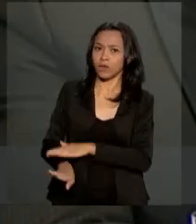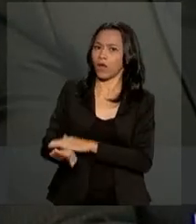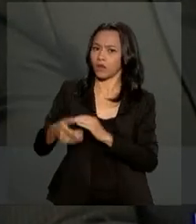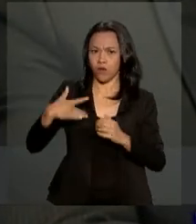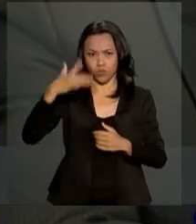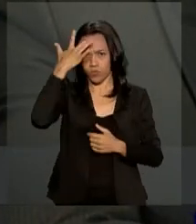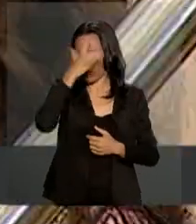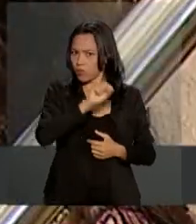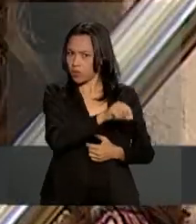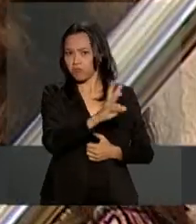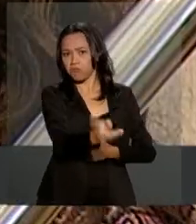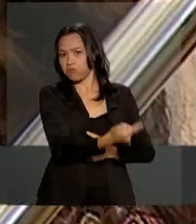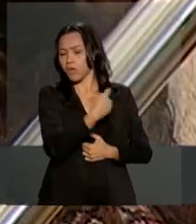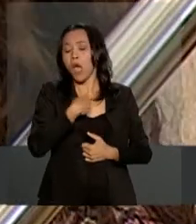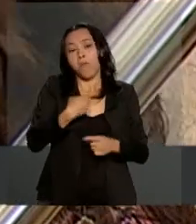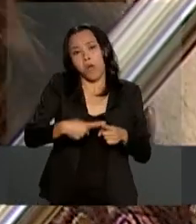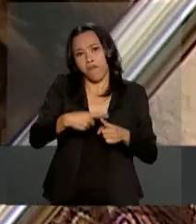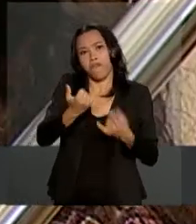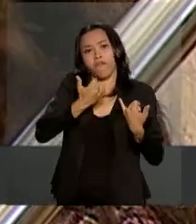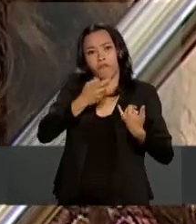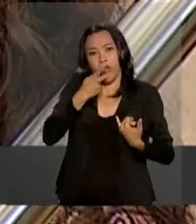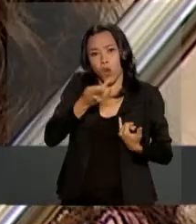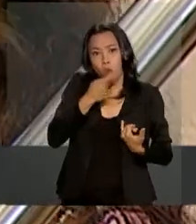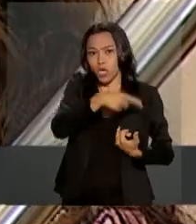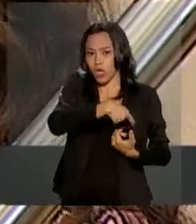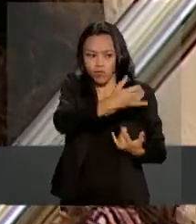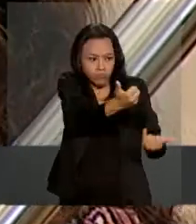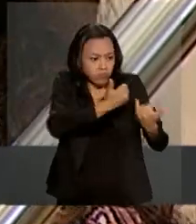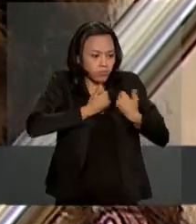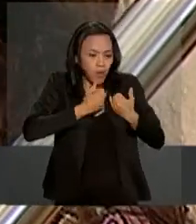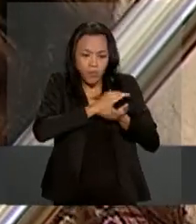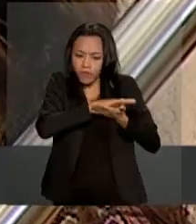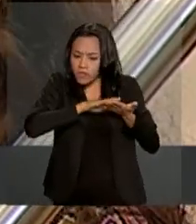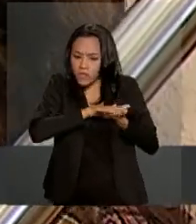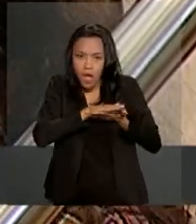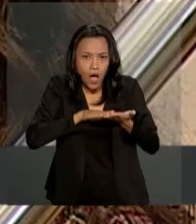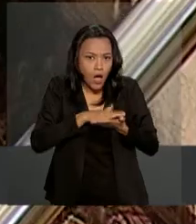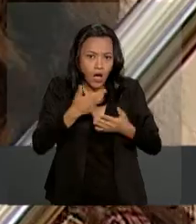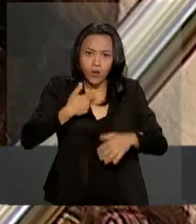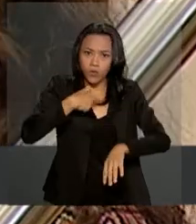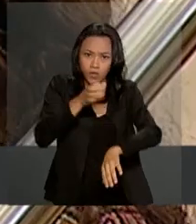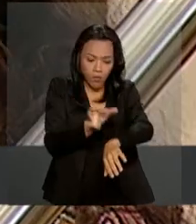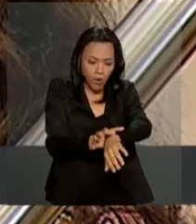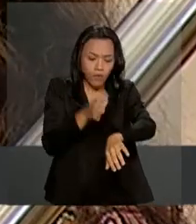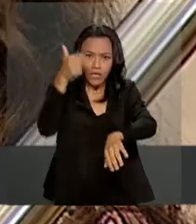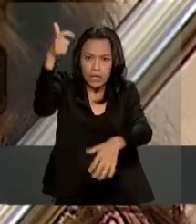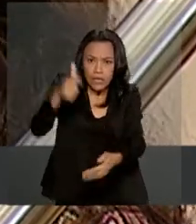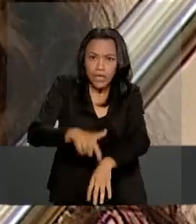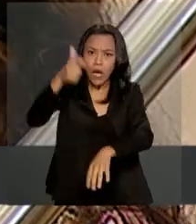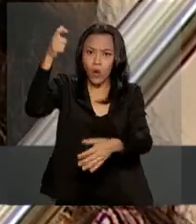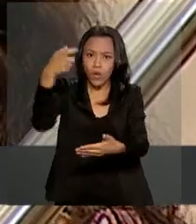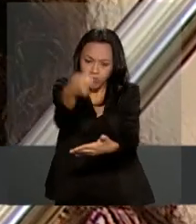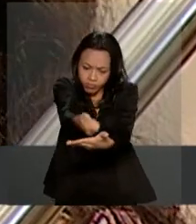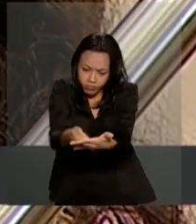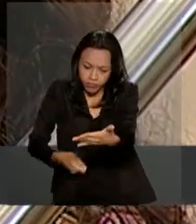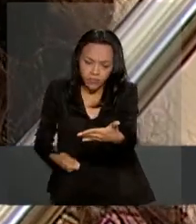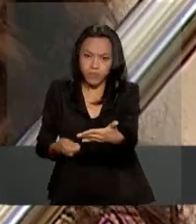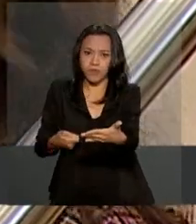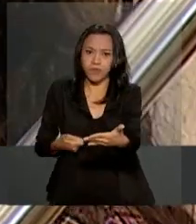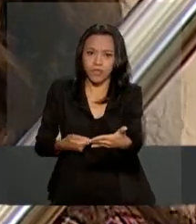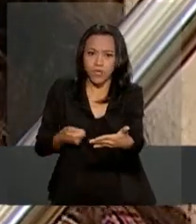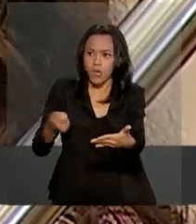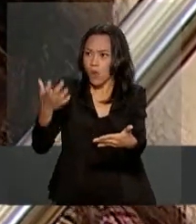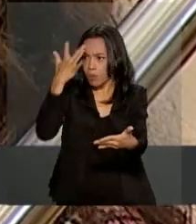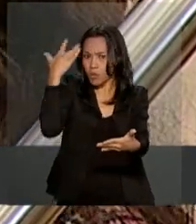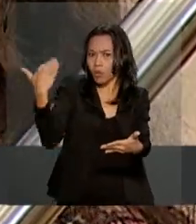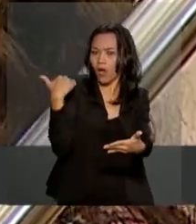desses é o que ela diz é que não avisaram ela fez parte da prova com relógio e na hora de fazer a redação no meio da prova é um